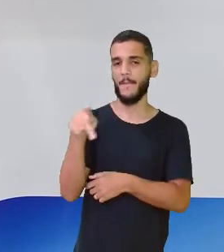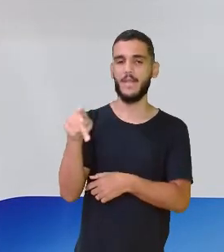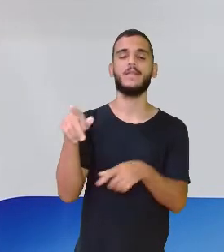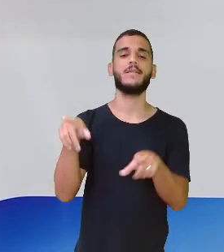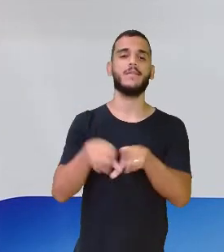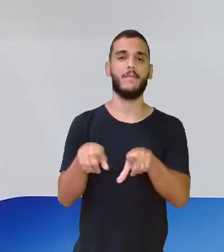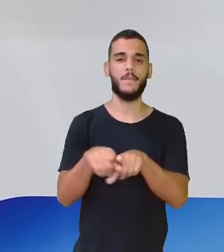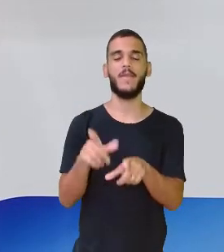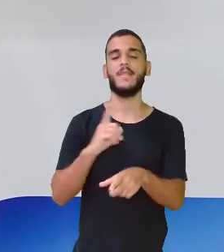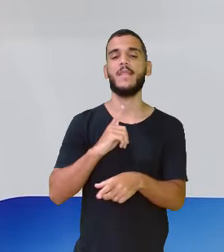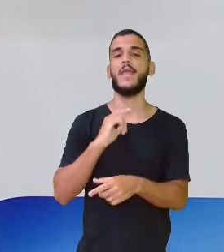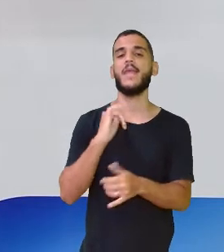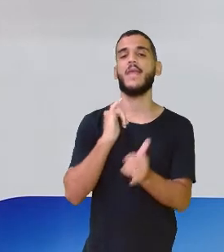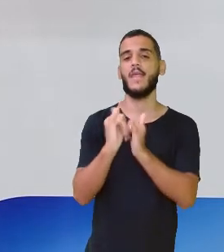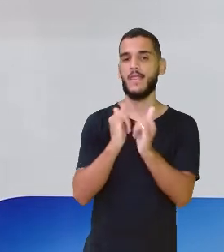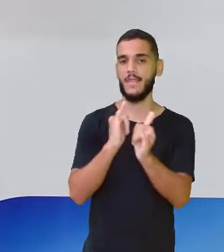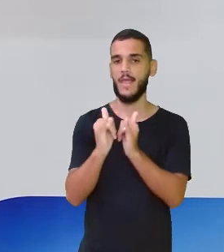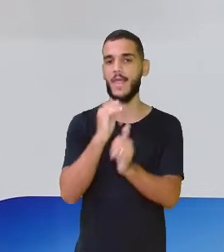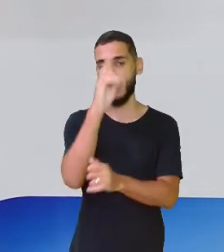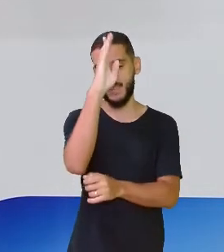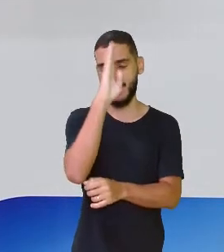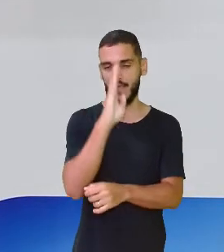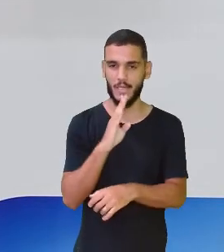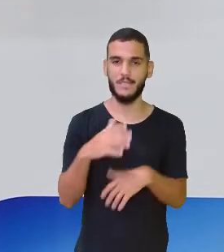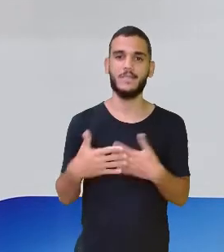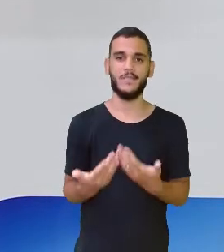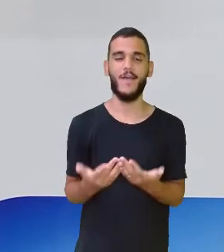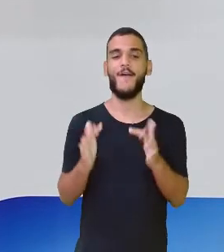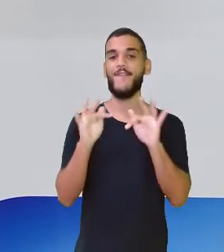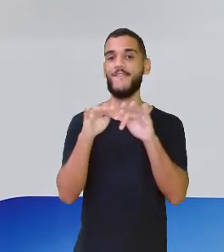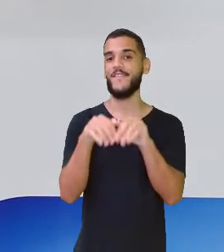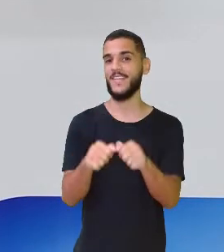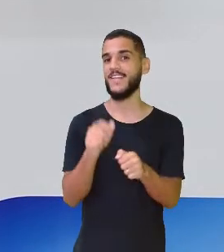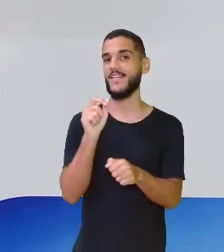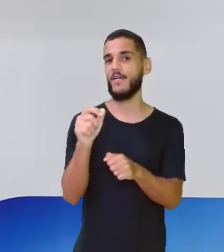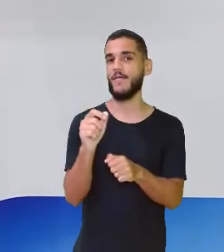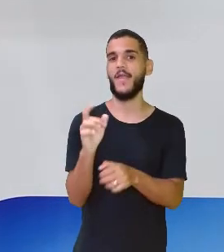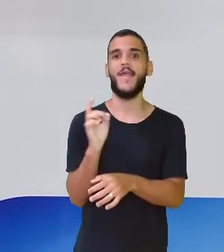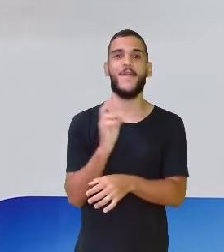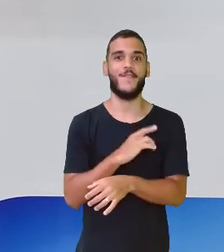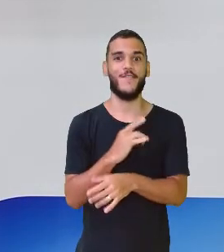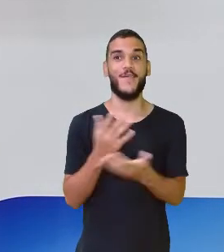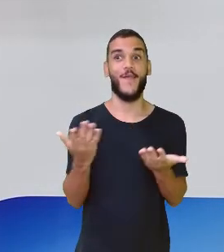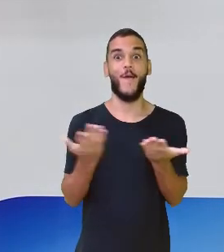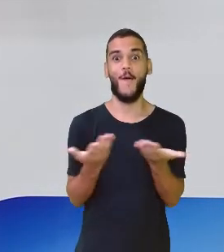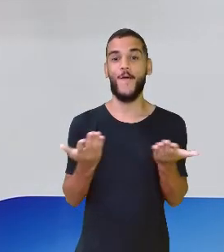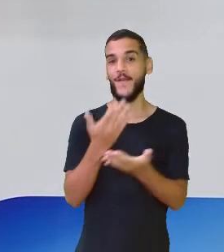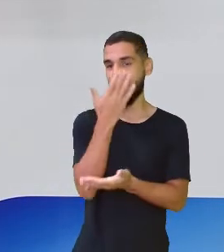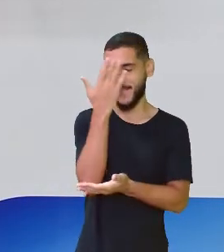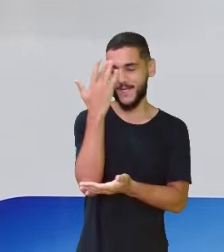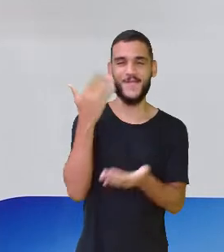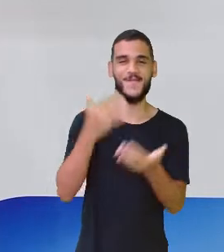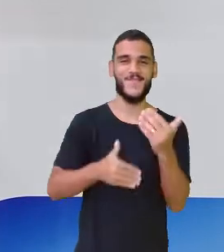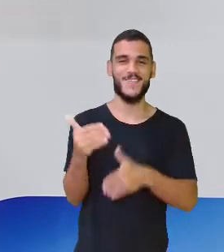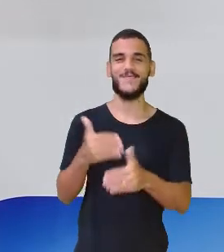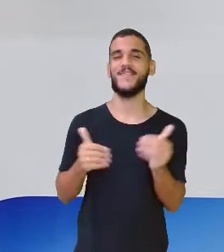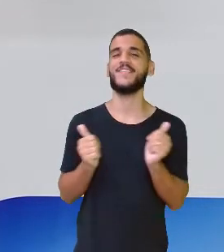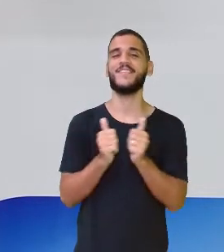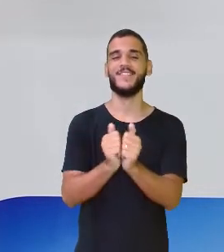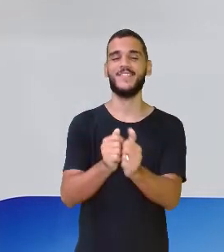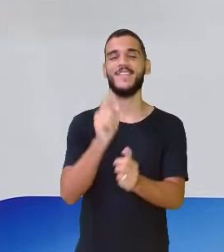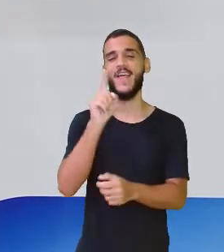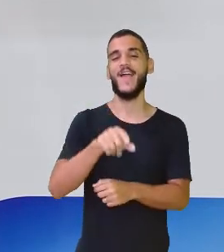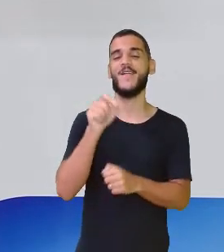sua internet financiada. E aí vamos acabar com o suspense. Quem é que está comigo na aula de hoje?